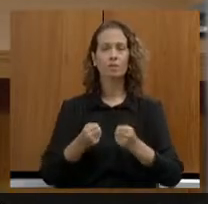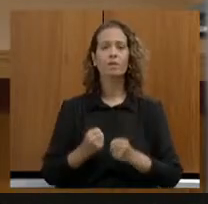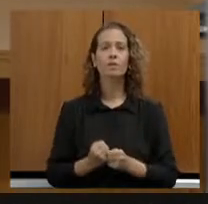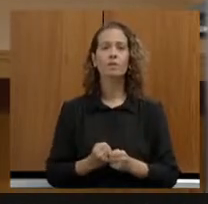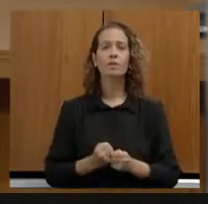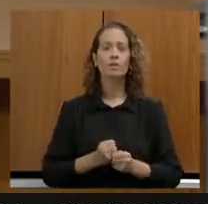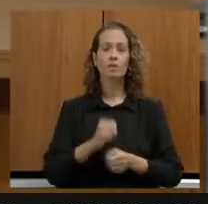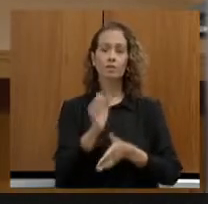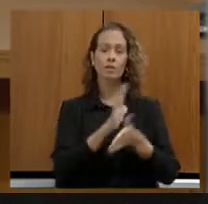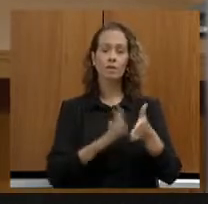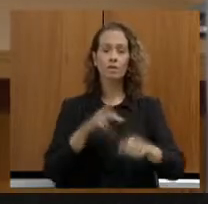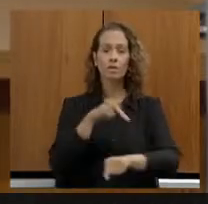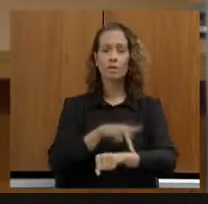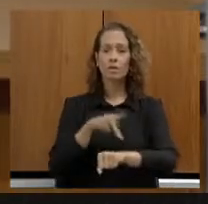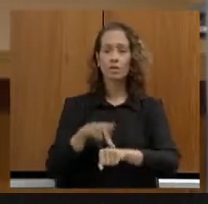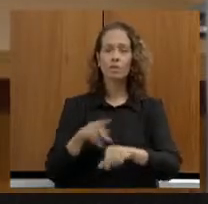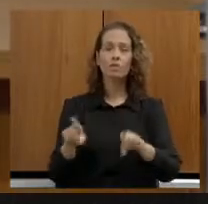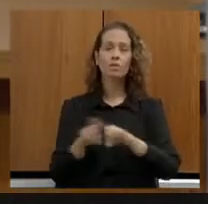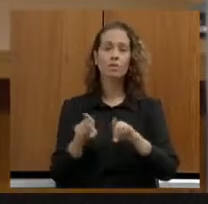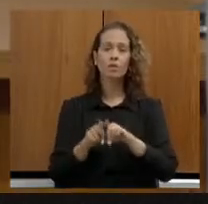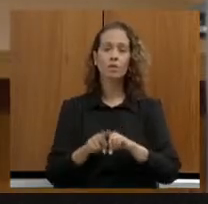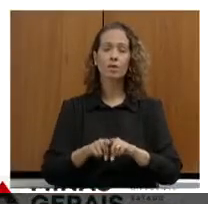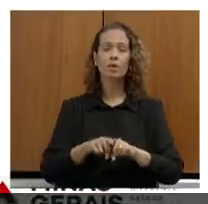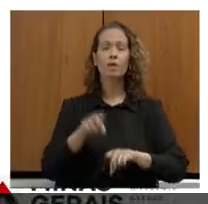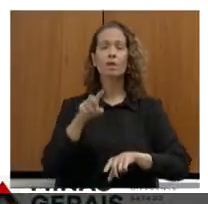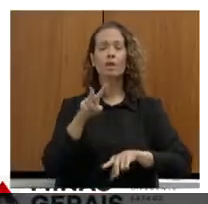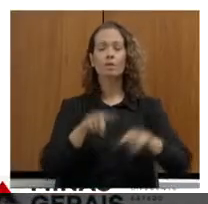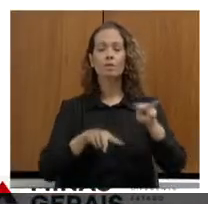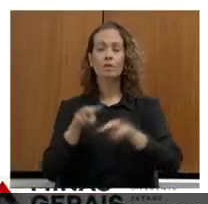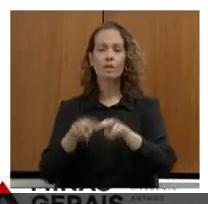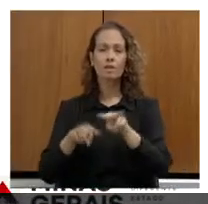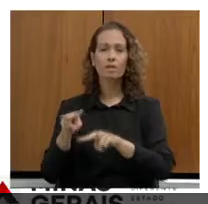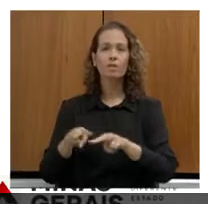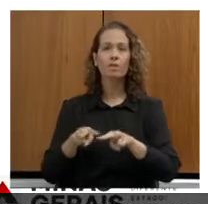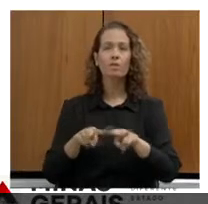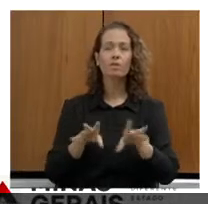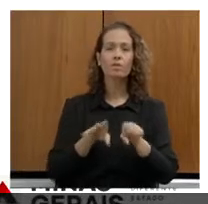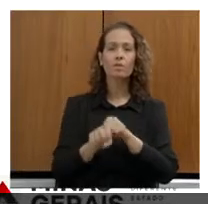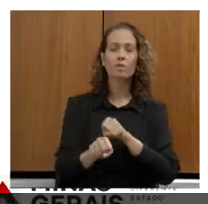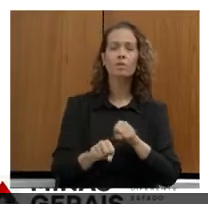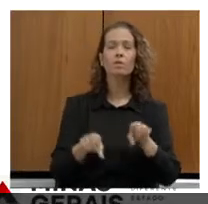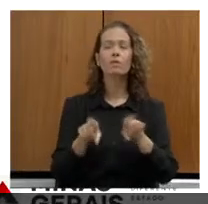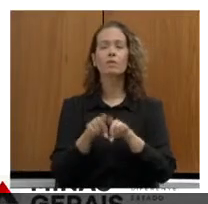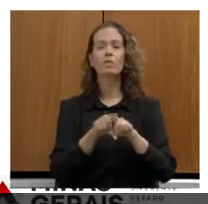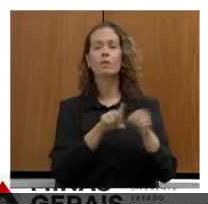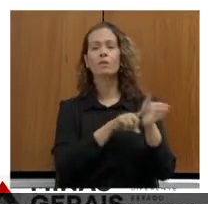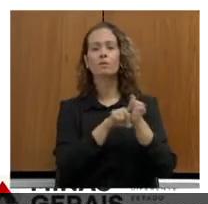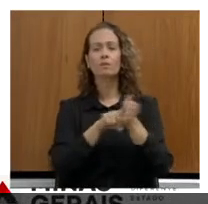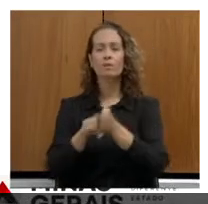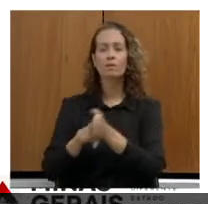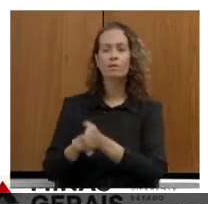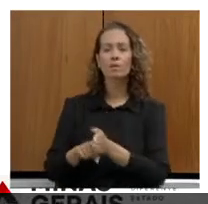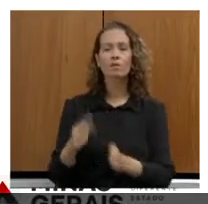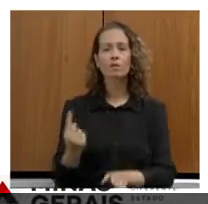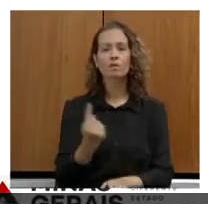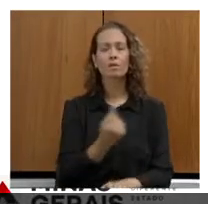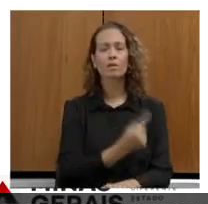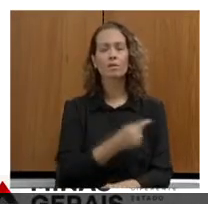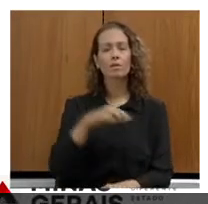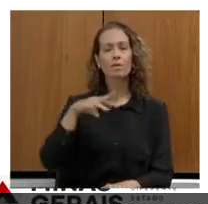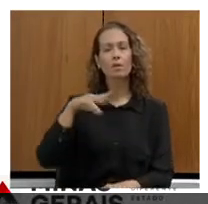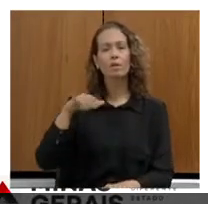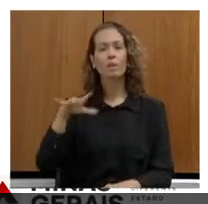pedagógicas né a aplicação das avaliações formativas então nós tivemos avaliação diagnóstica realizada em março